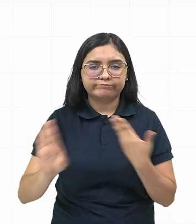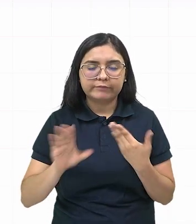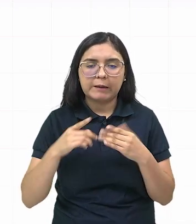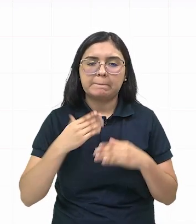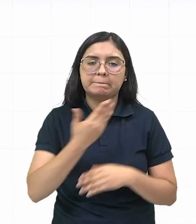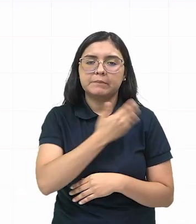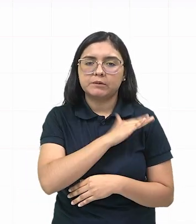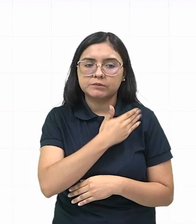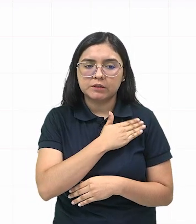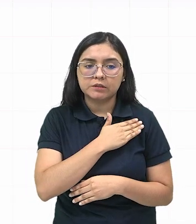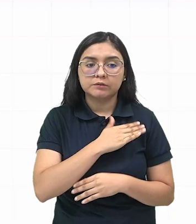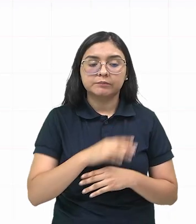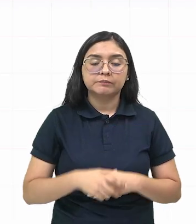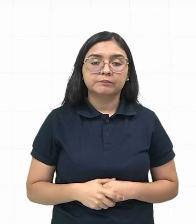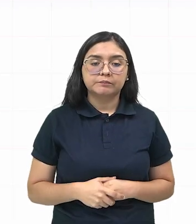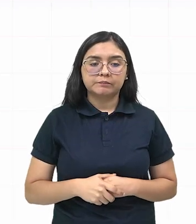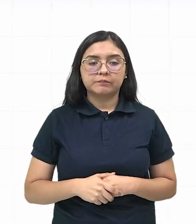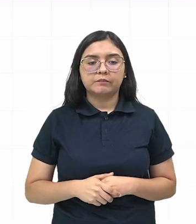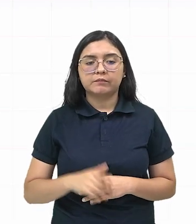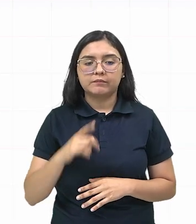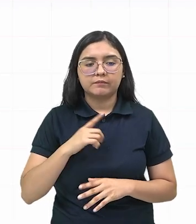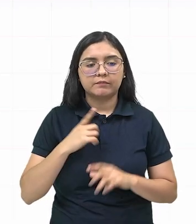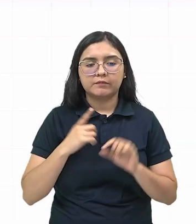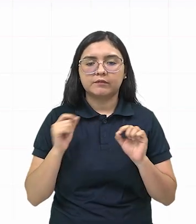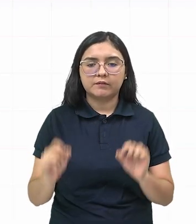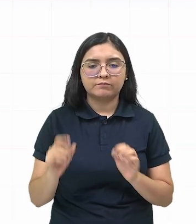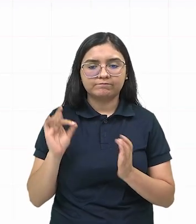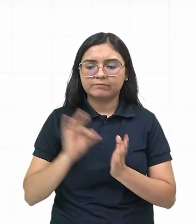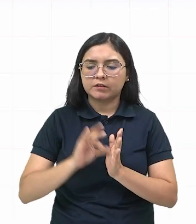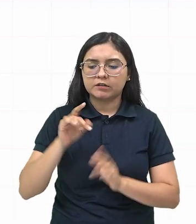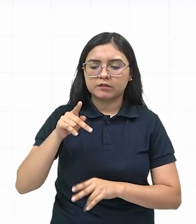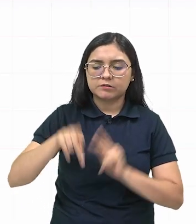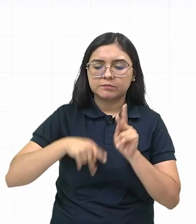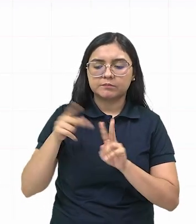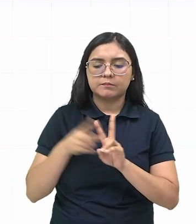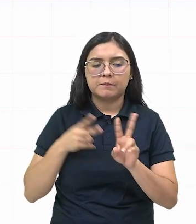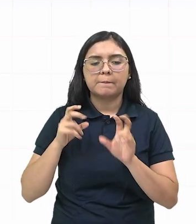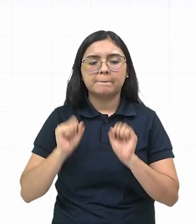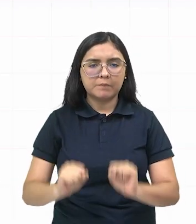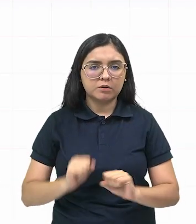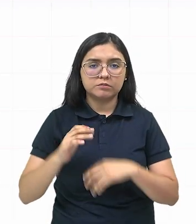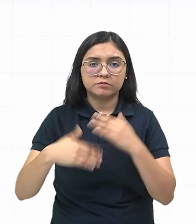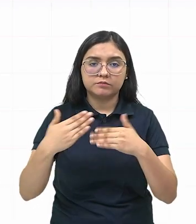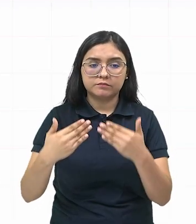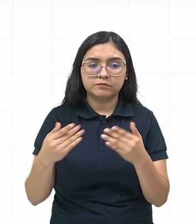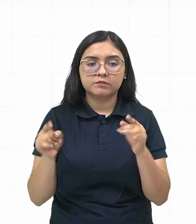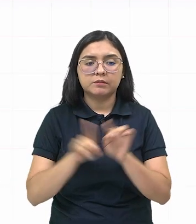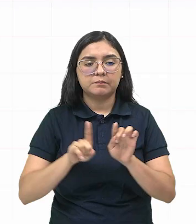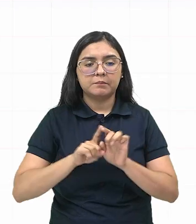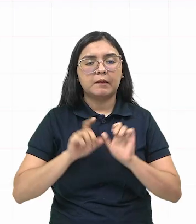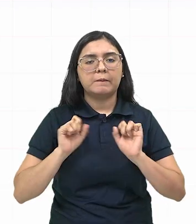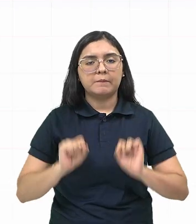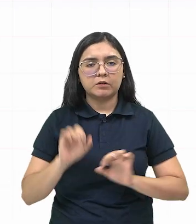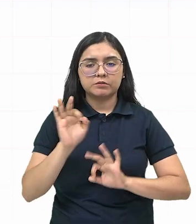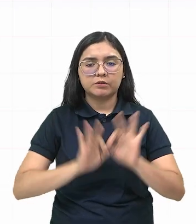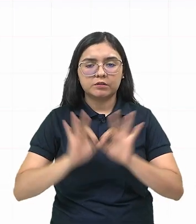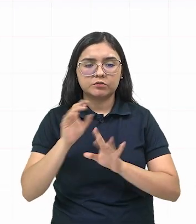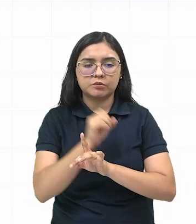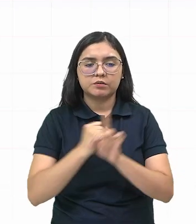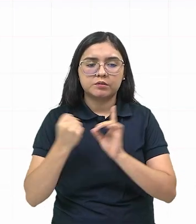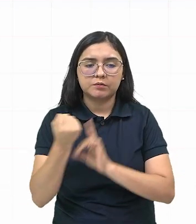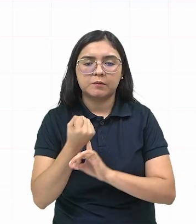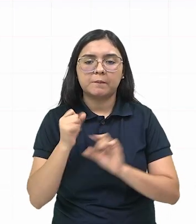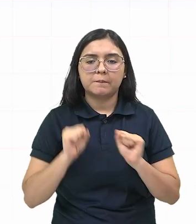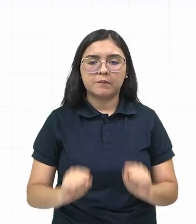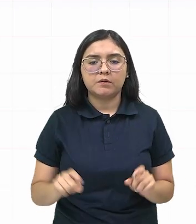preconceito, de não reconhecer esses povos como sendo pessoas que podem se desenvolver, que podem se organizar